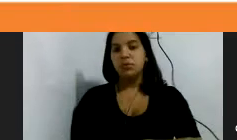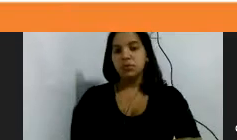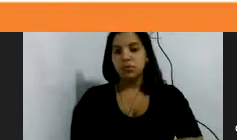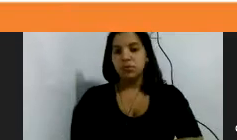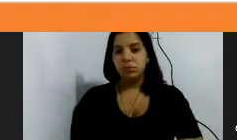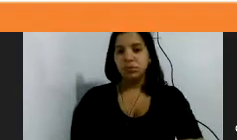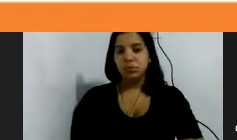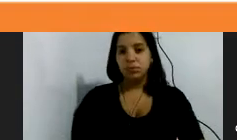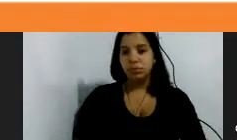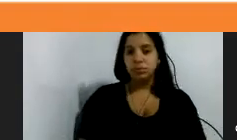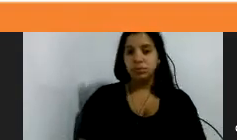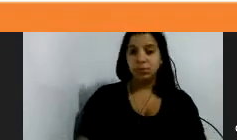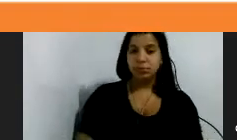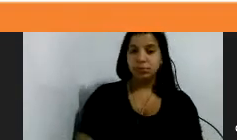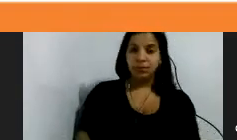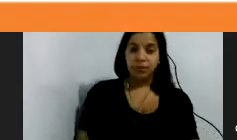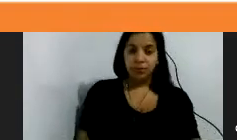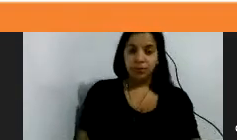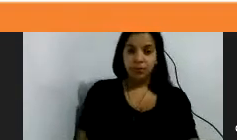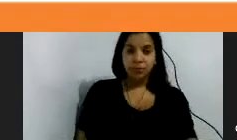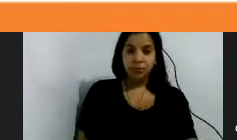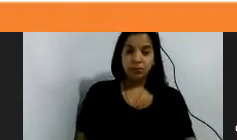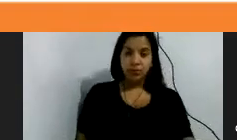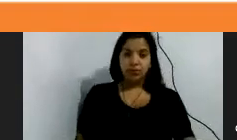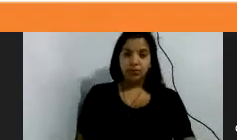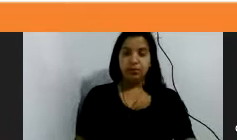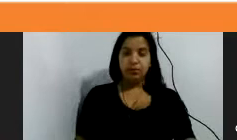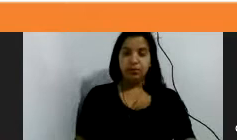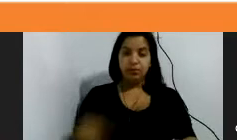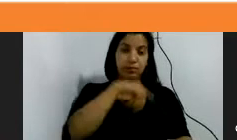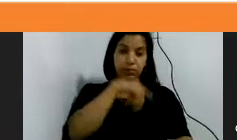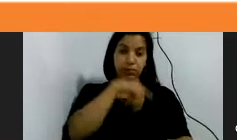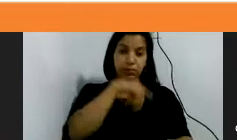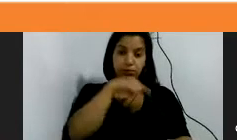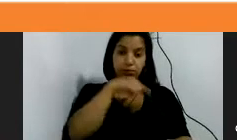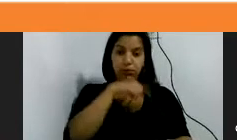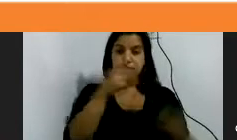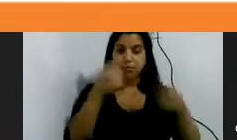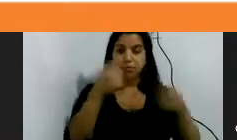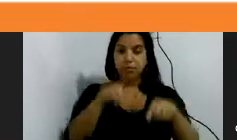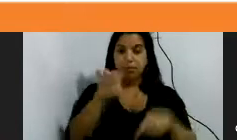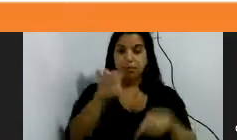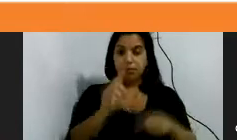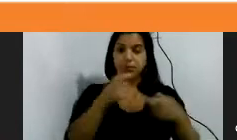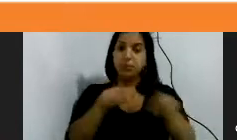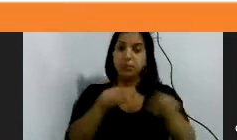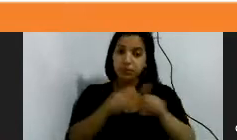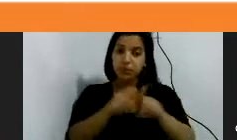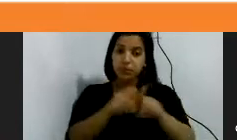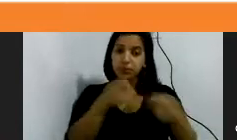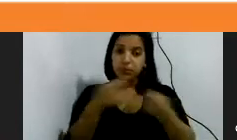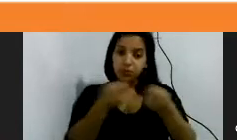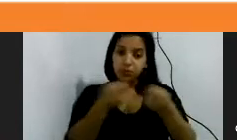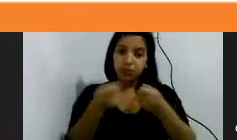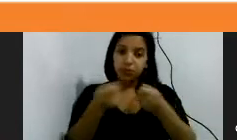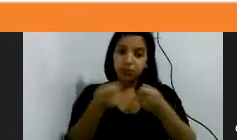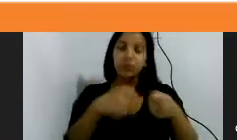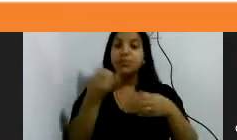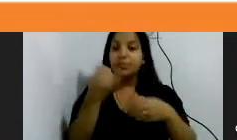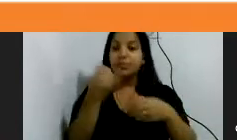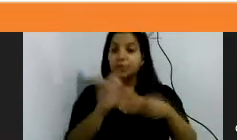botão, né? Então, a gente tem a aplicação dos antígenos anti-D e o controle, e se o RH